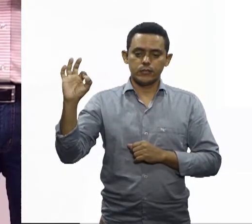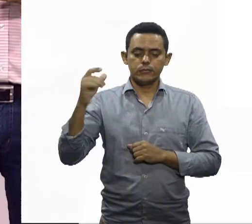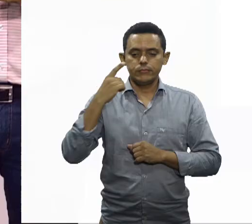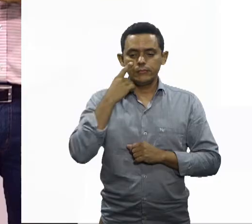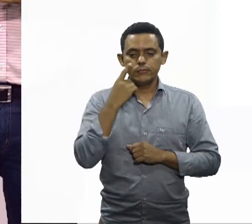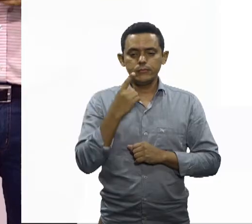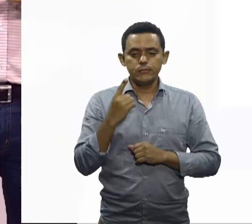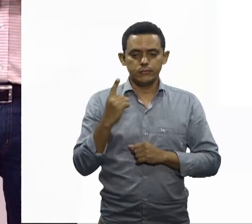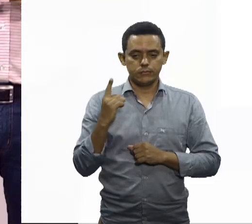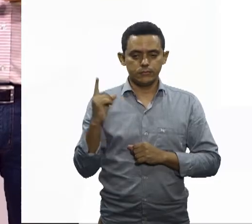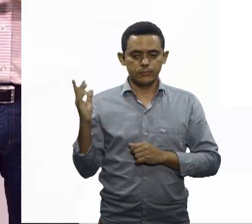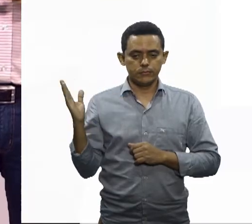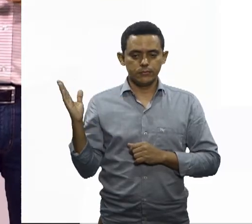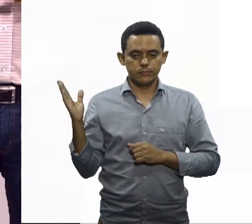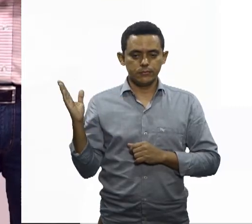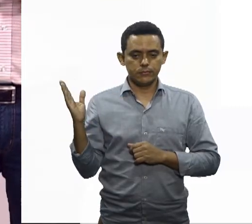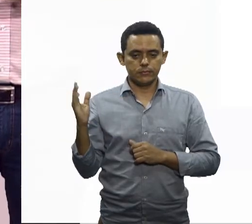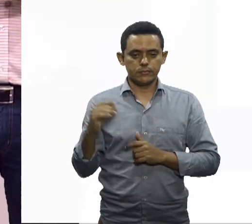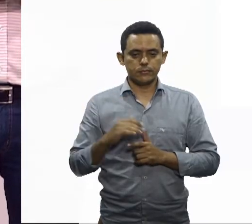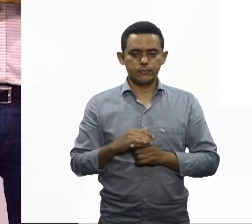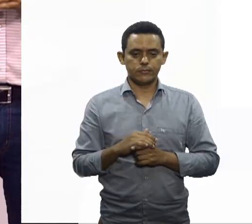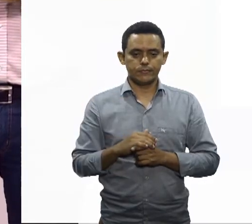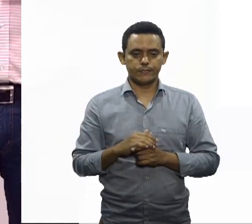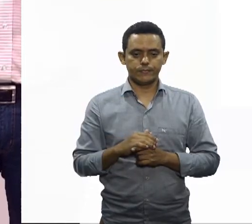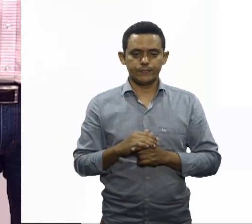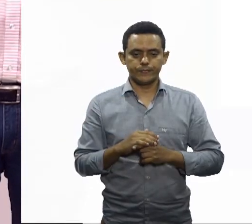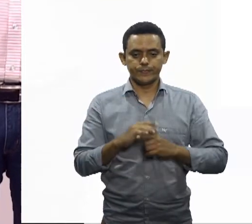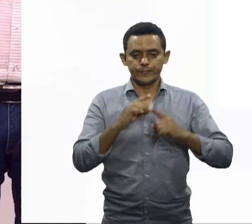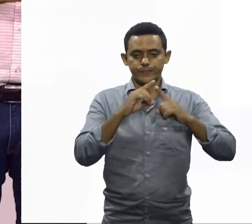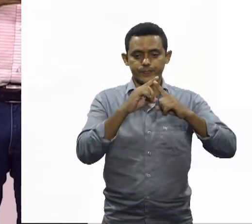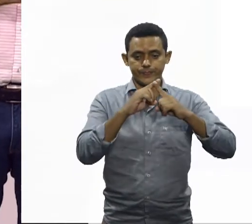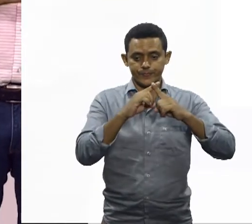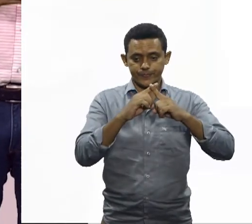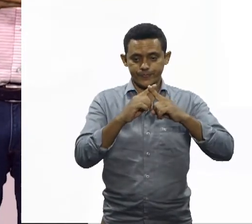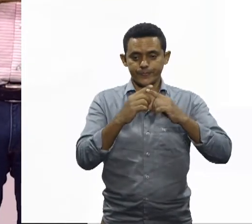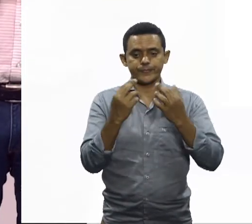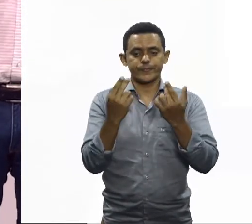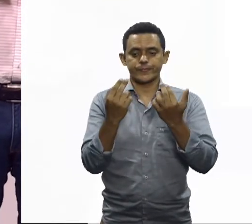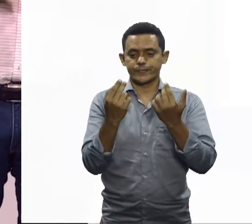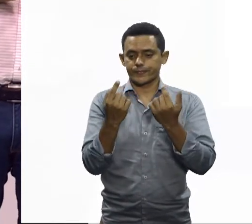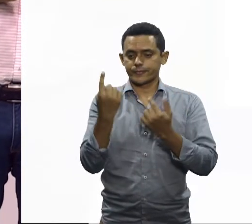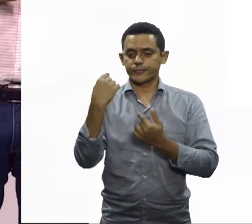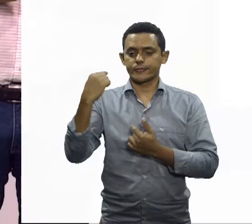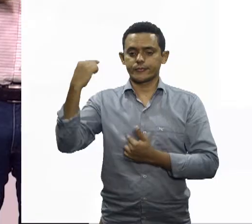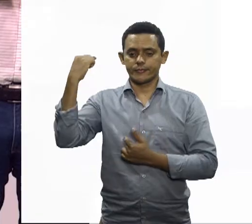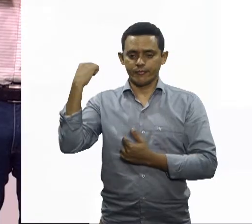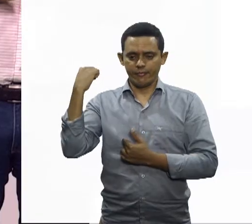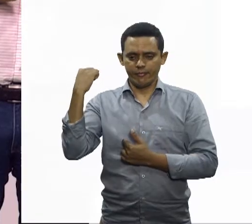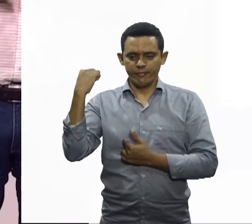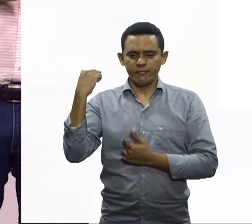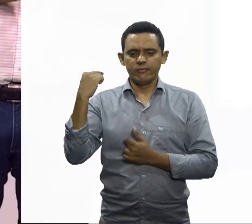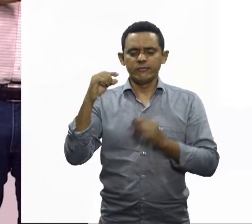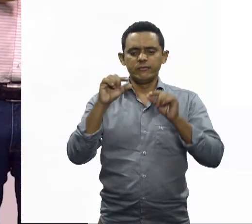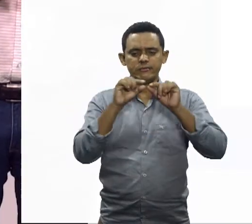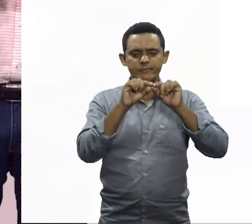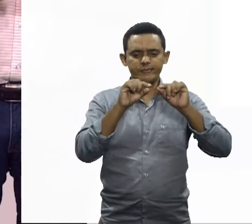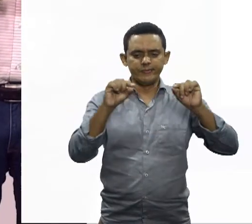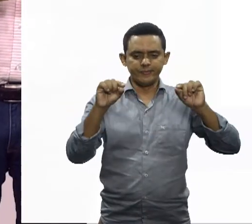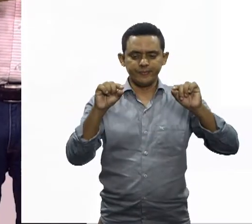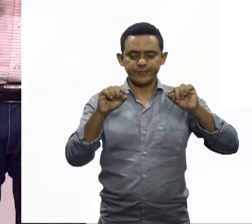para hectograma, então eu devo multiplicar. Lembrando, como eu fiz com as outras. Se você está indo de uma unidade